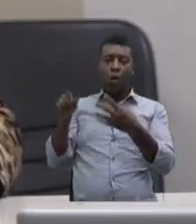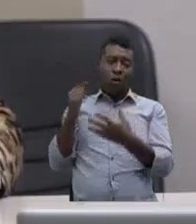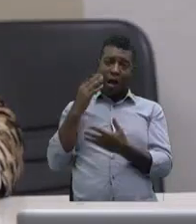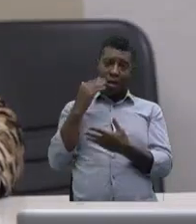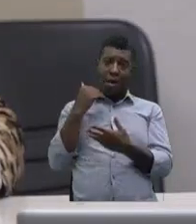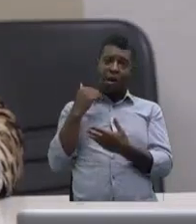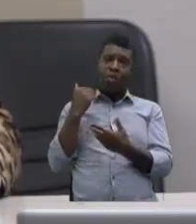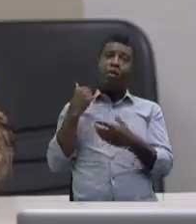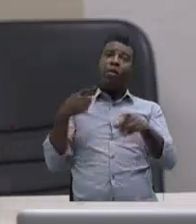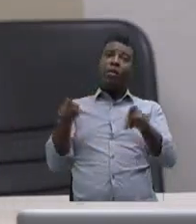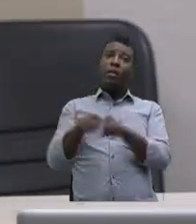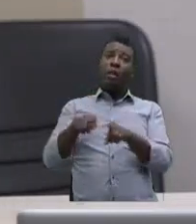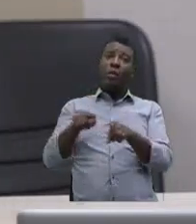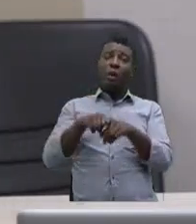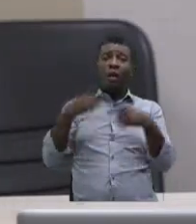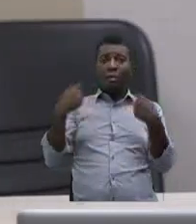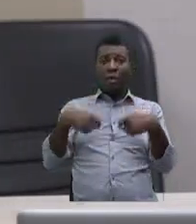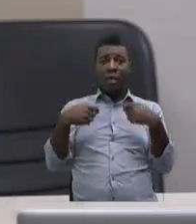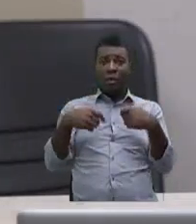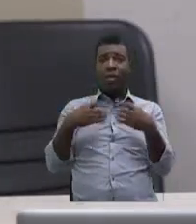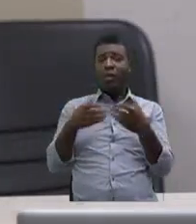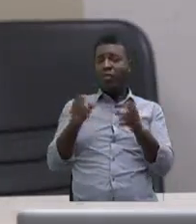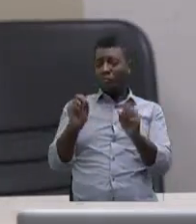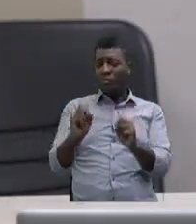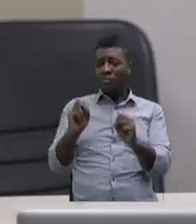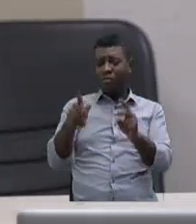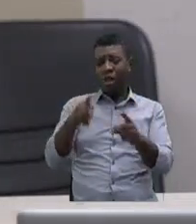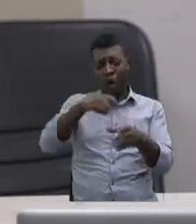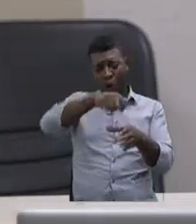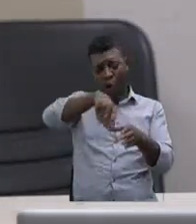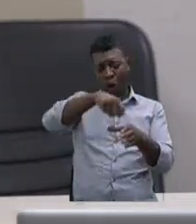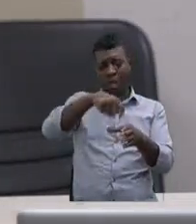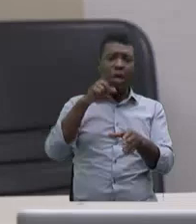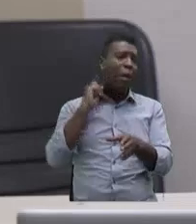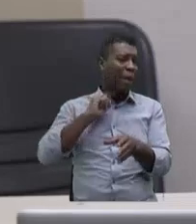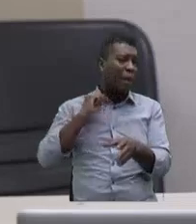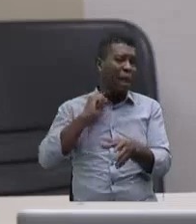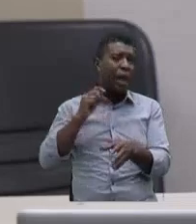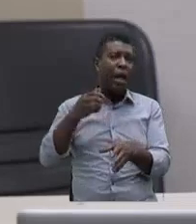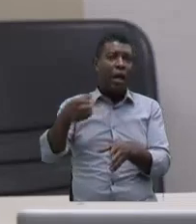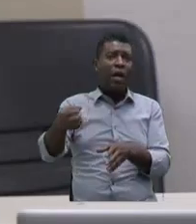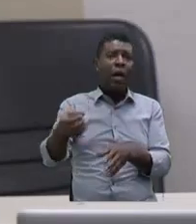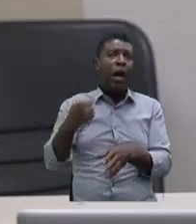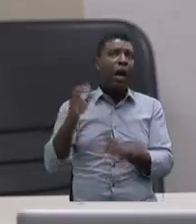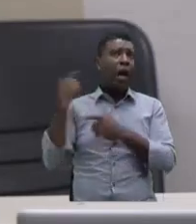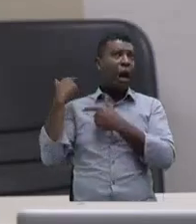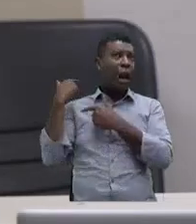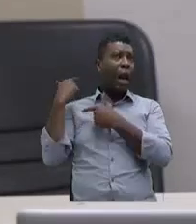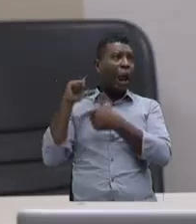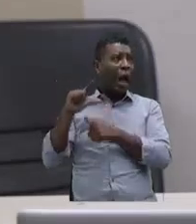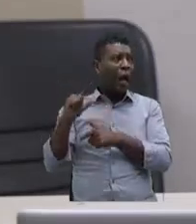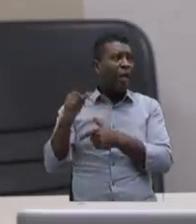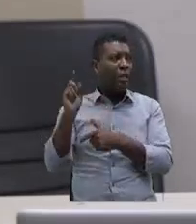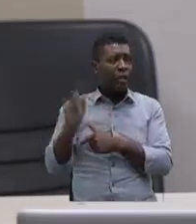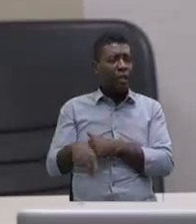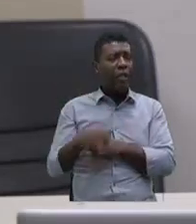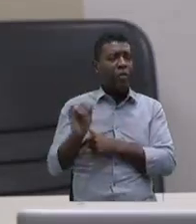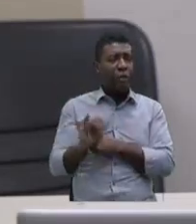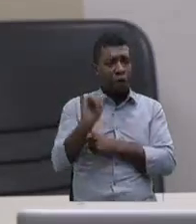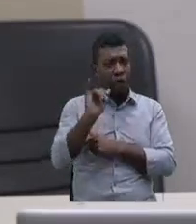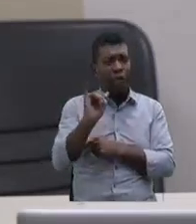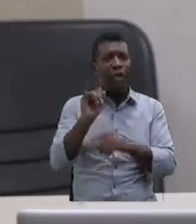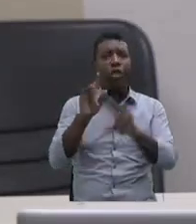de... claro que a cozinha mineira contemporânea... A clássica ela é importante, por isso que nós estamos